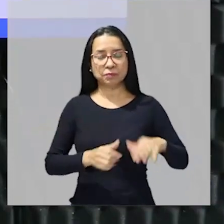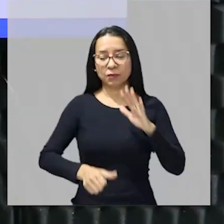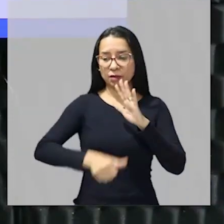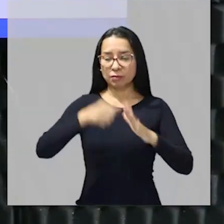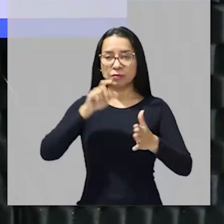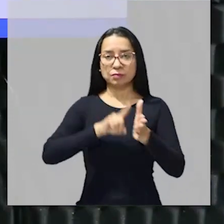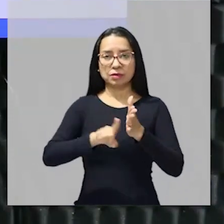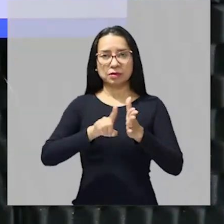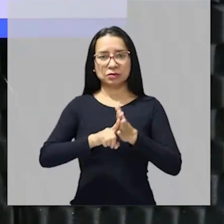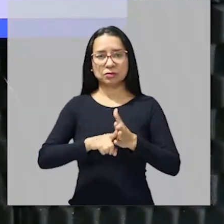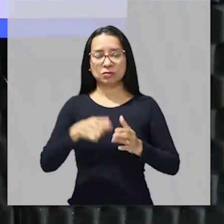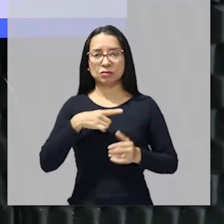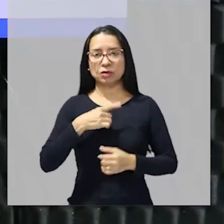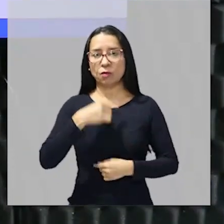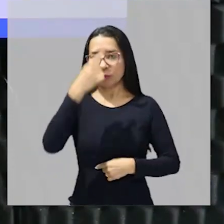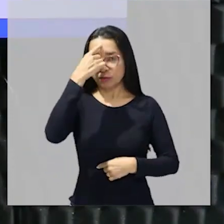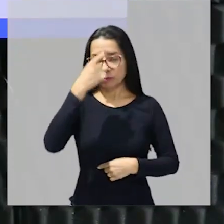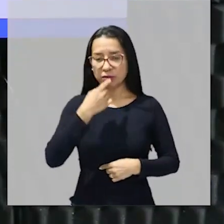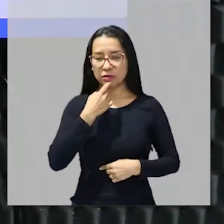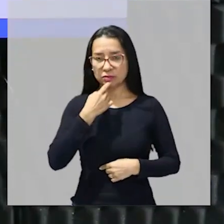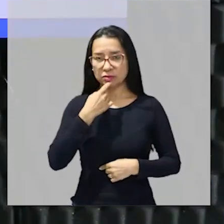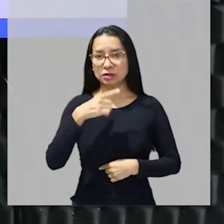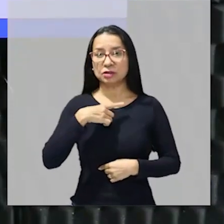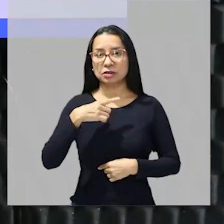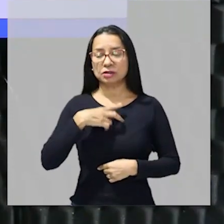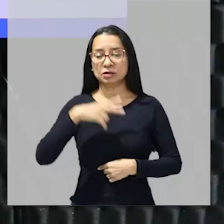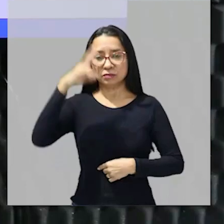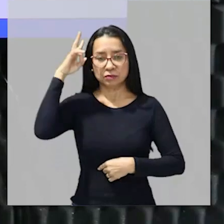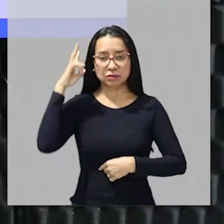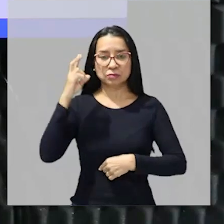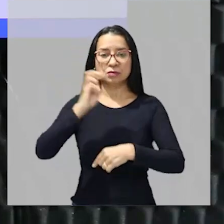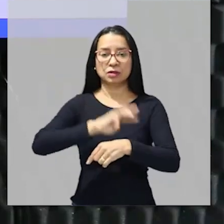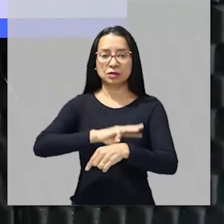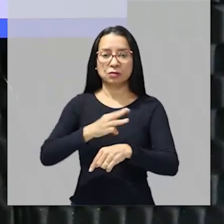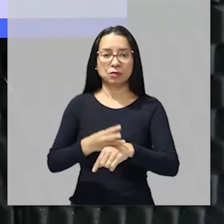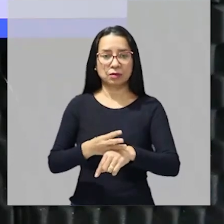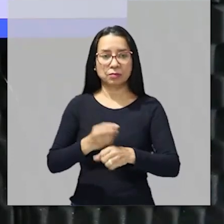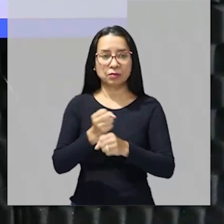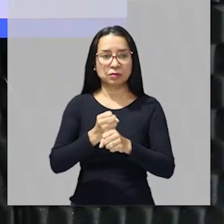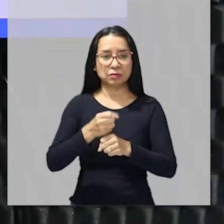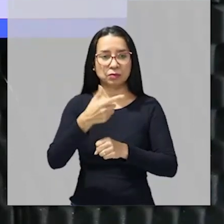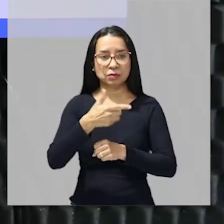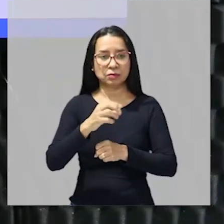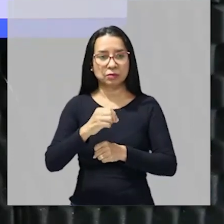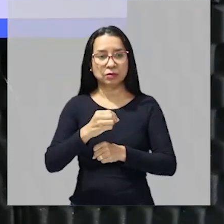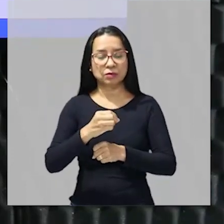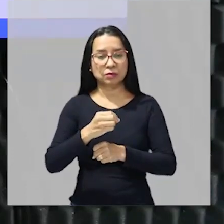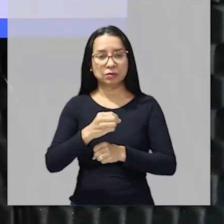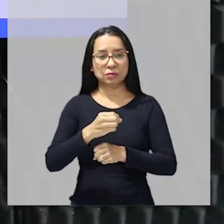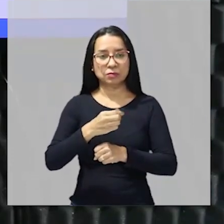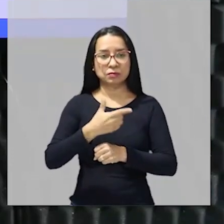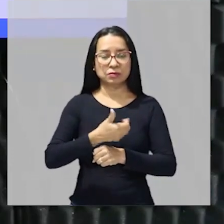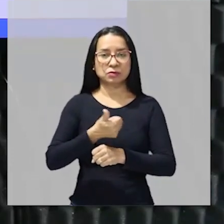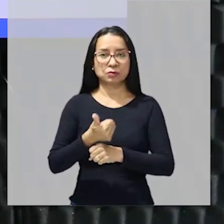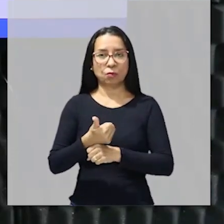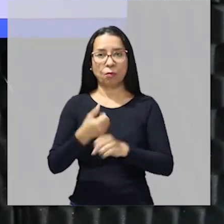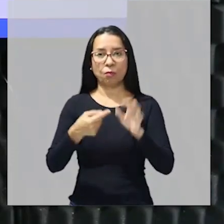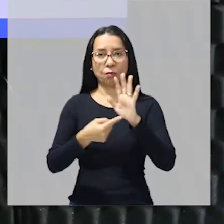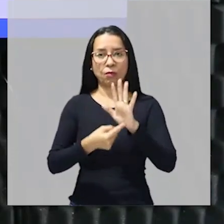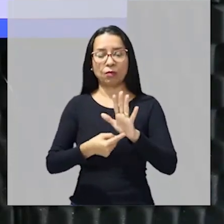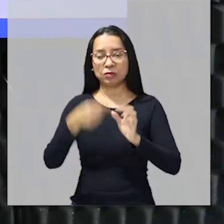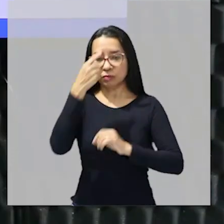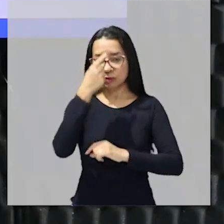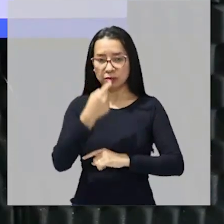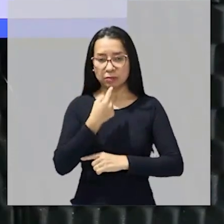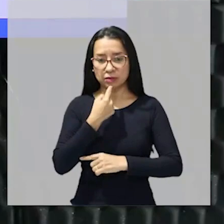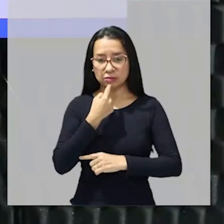ela caiu no vestibular da UEMA, em 2021, ela nos mostra uma imagem, certo? E que seria importante,